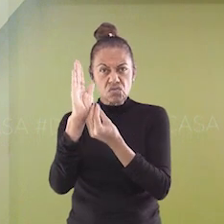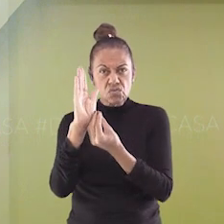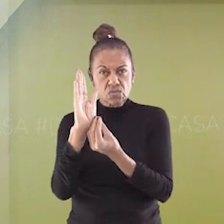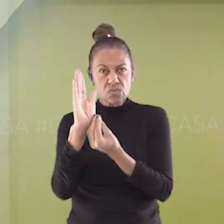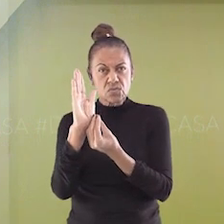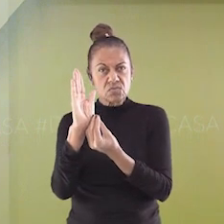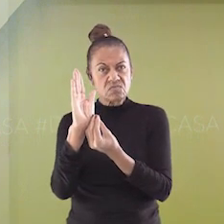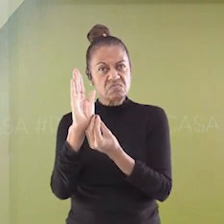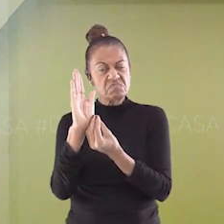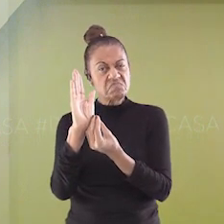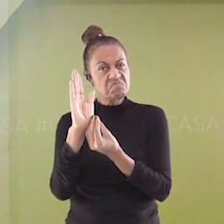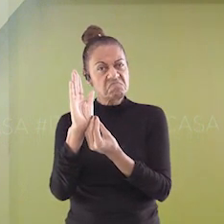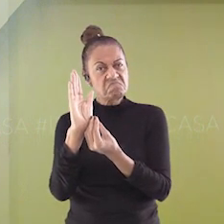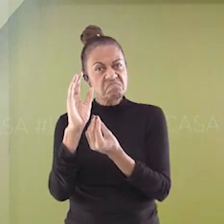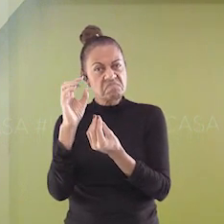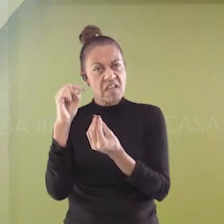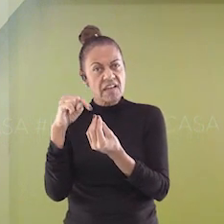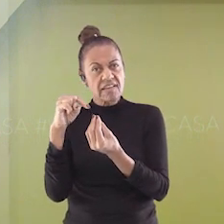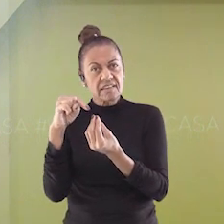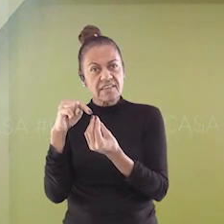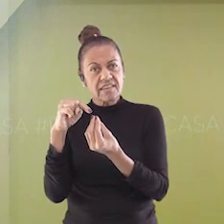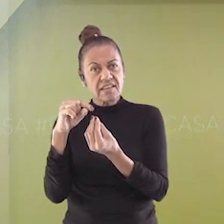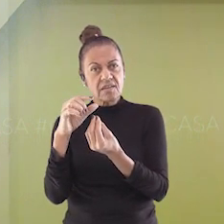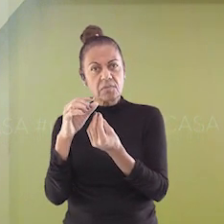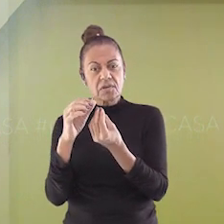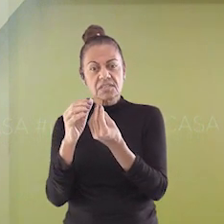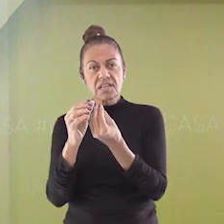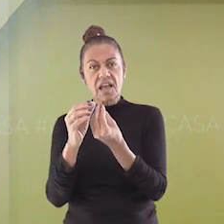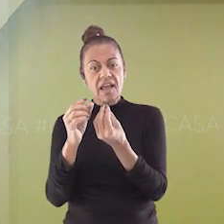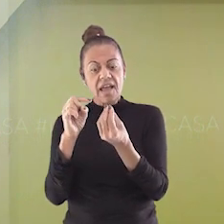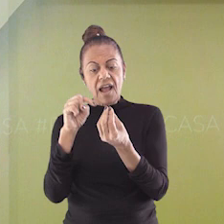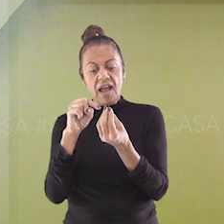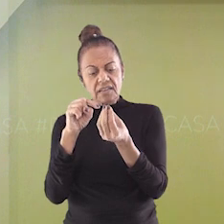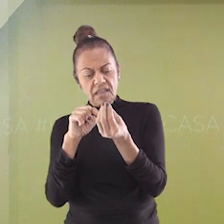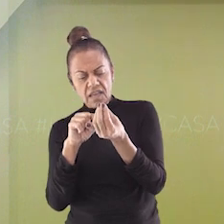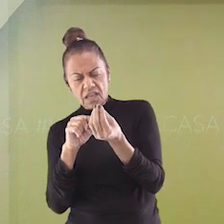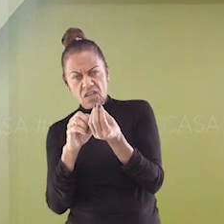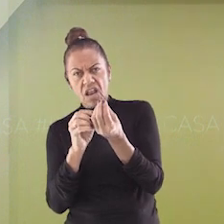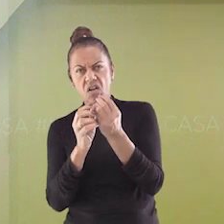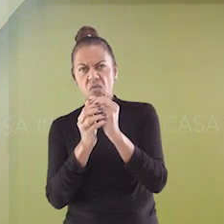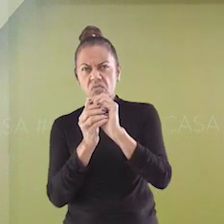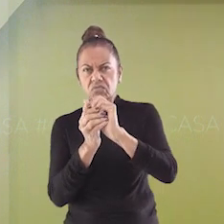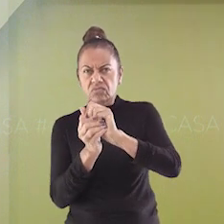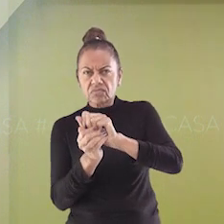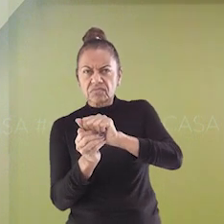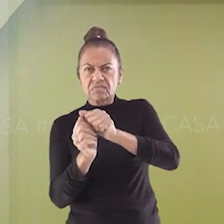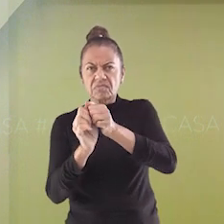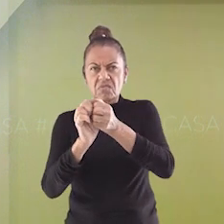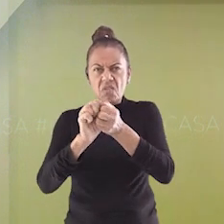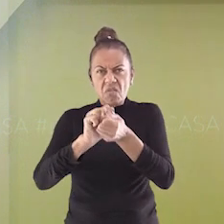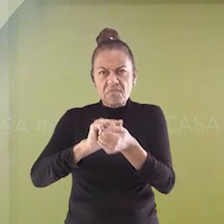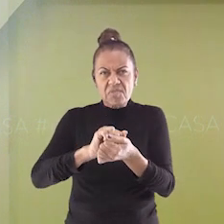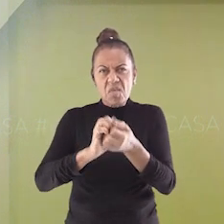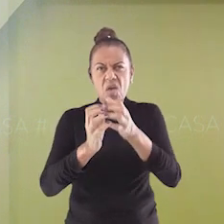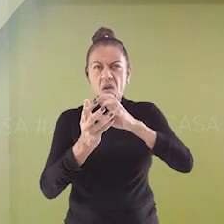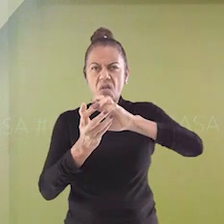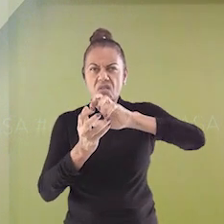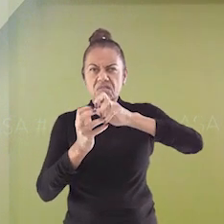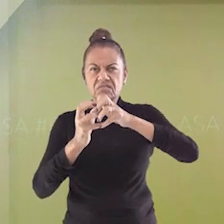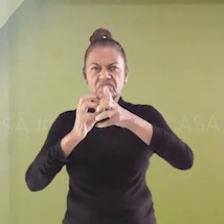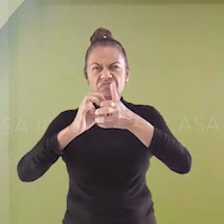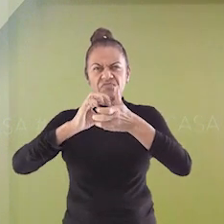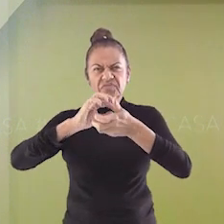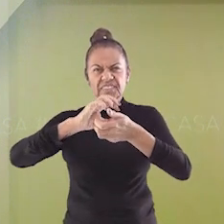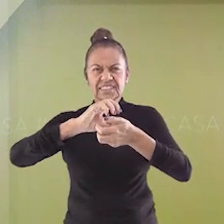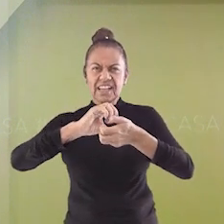casulo? Isso mesmo, a lagartinha começou a fazer um buraco no casulo, a se esticar de